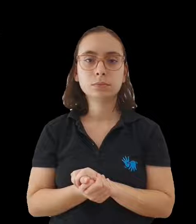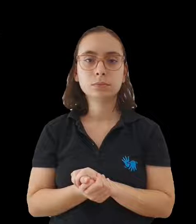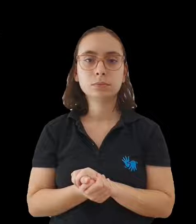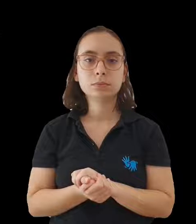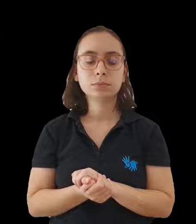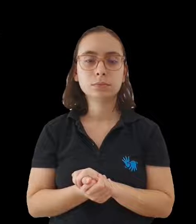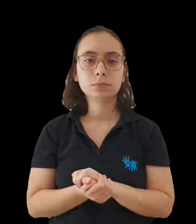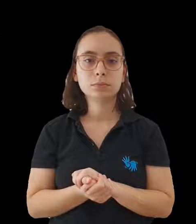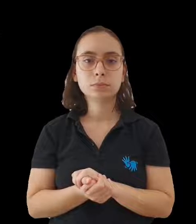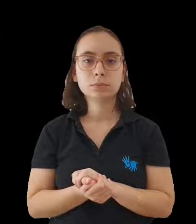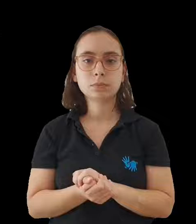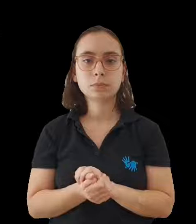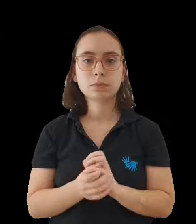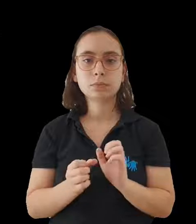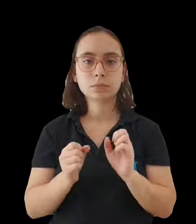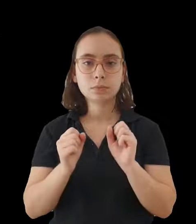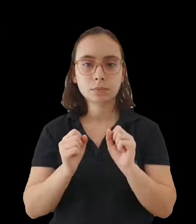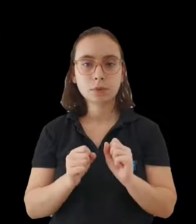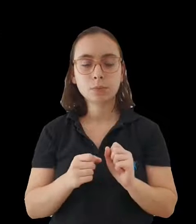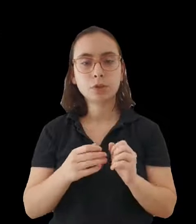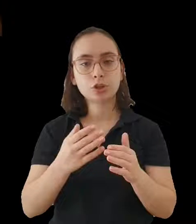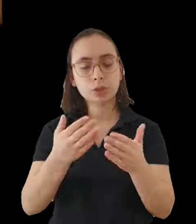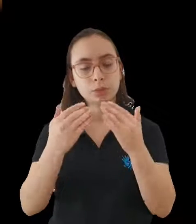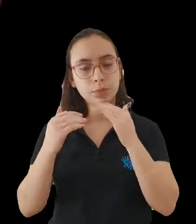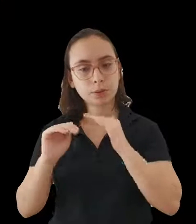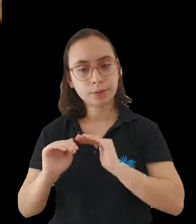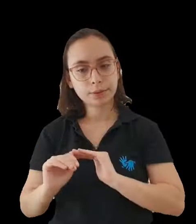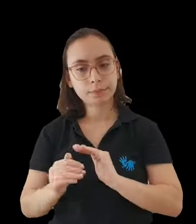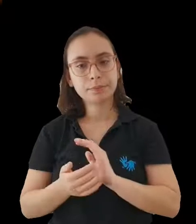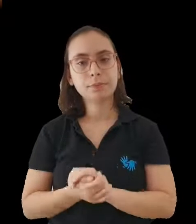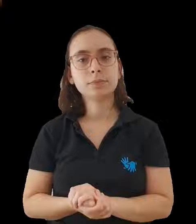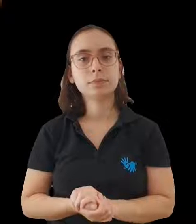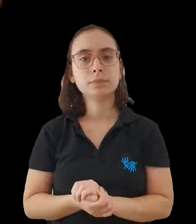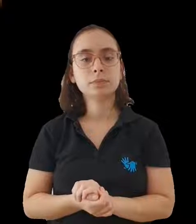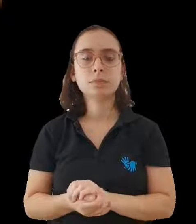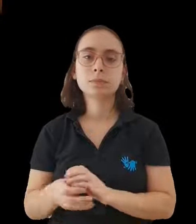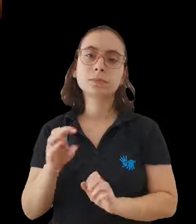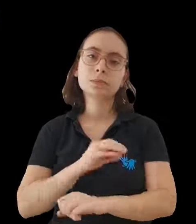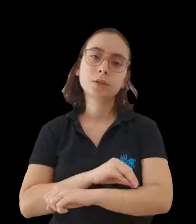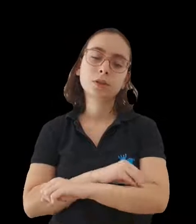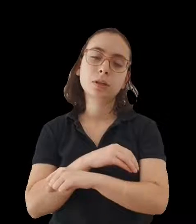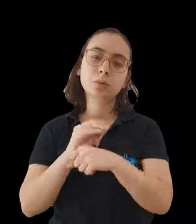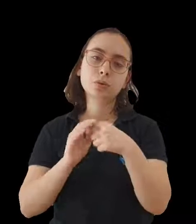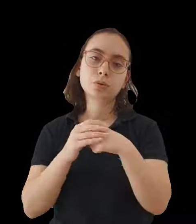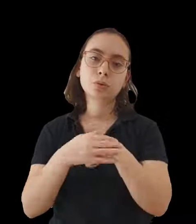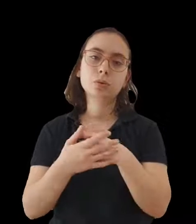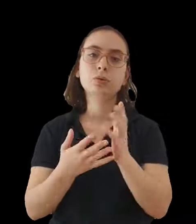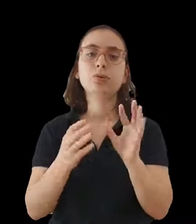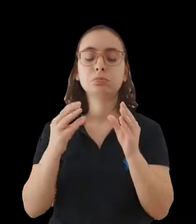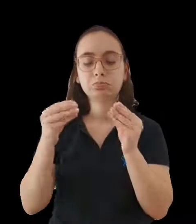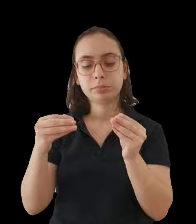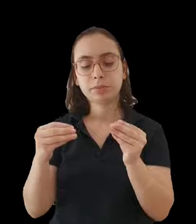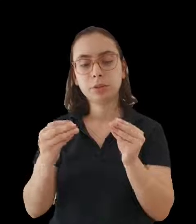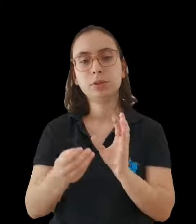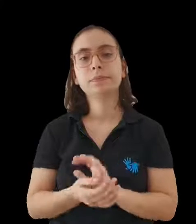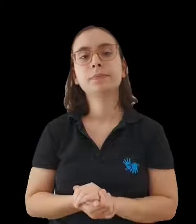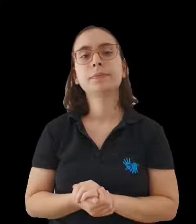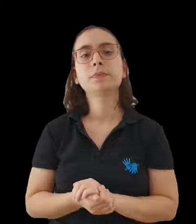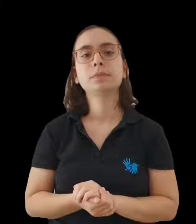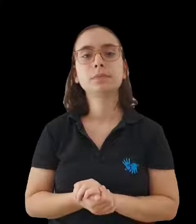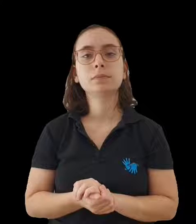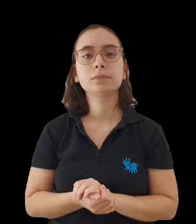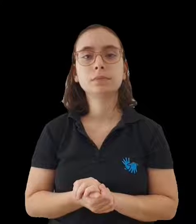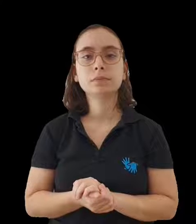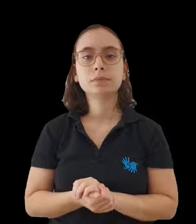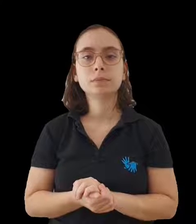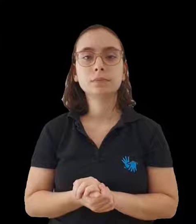Pode botar até para trás, Milena, também. Pode botar essas abinhas para trás que ele fica em pezinho também. Isso, para trás.